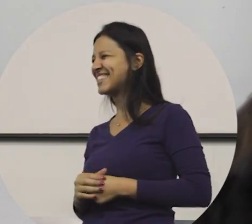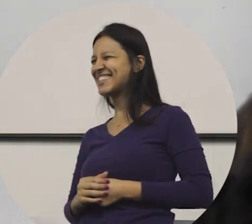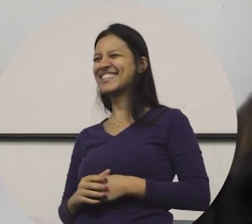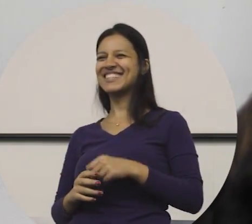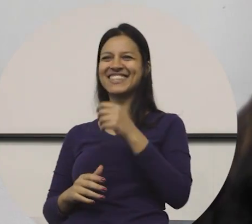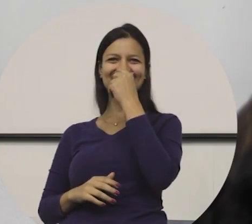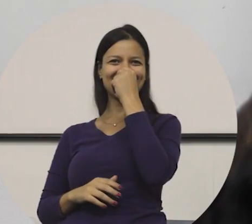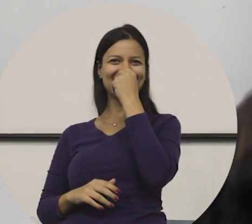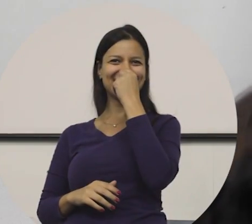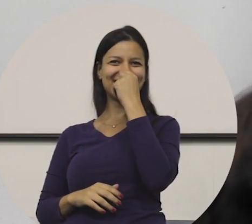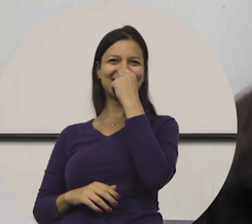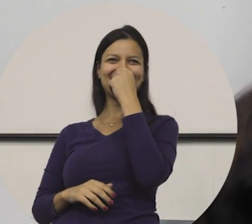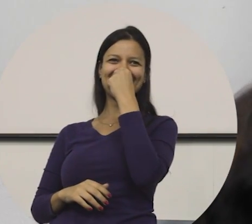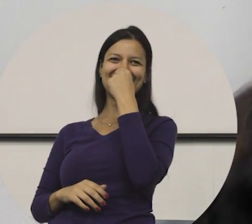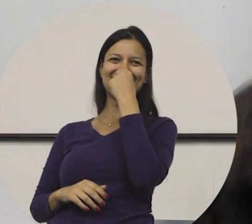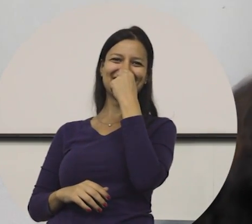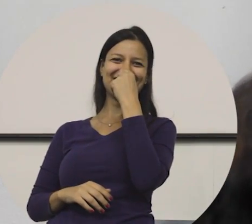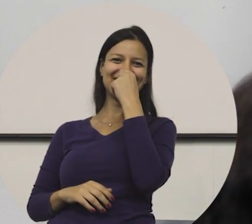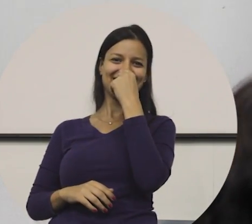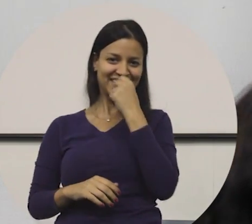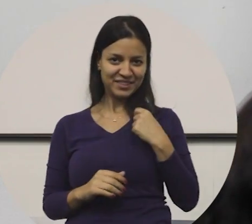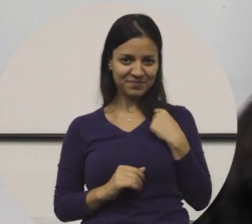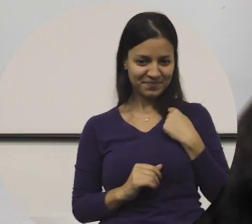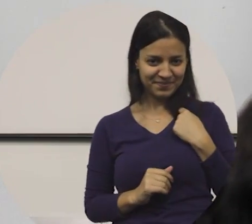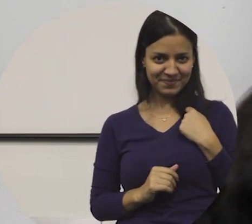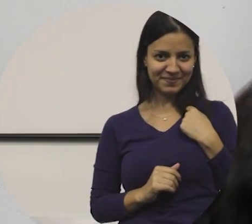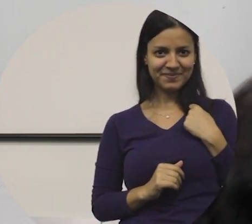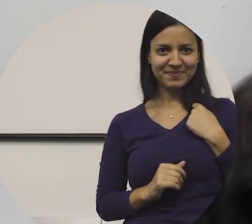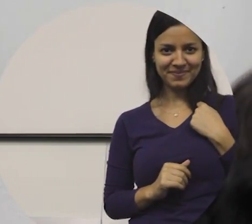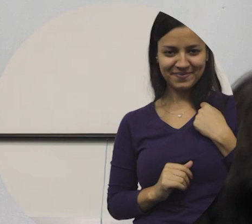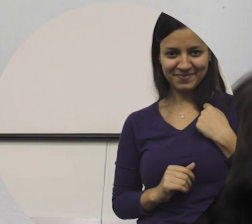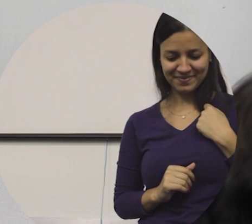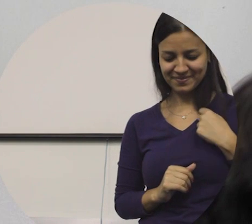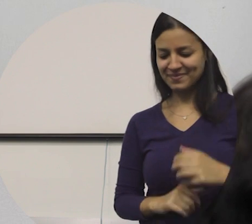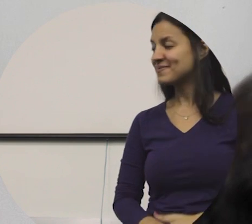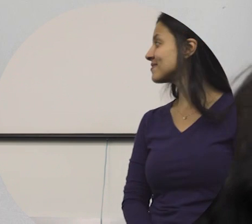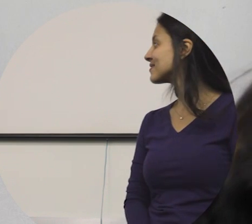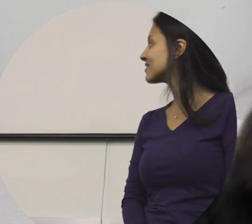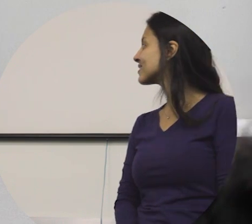você me ajuda, tá? Ó, je ne é sais.